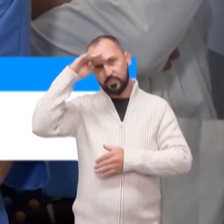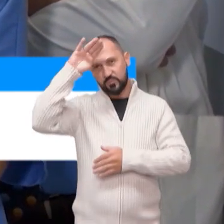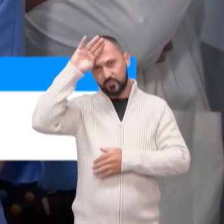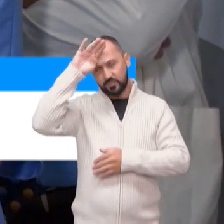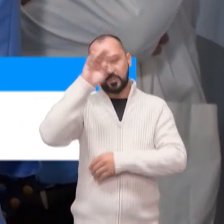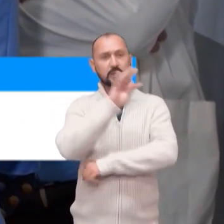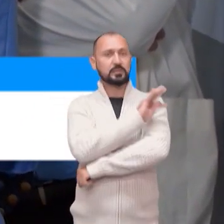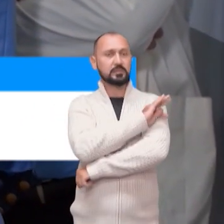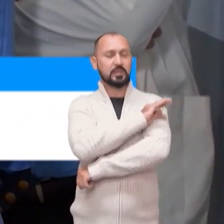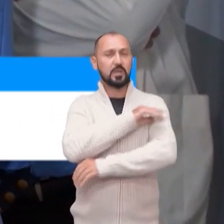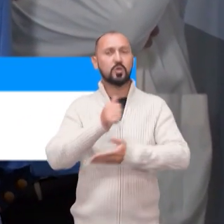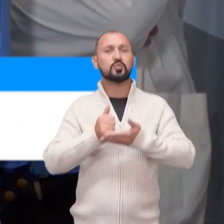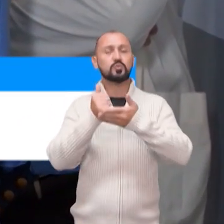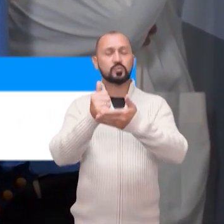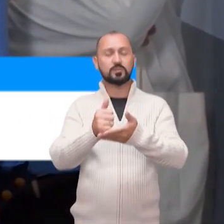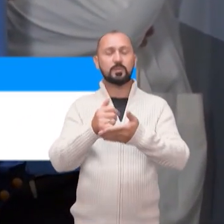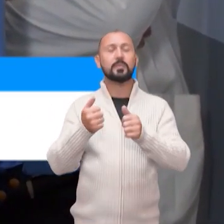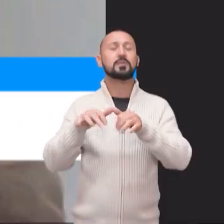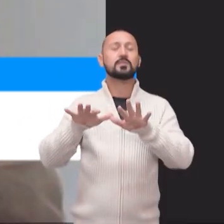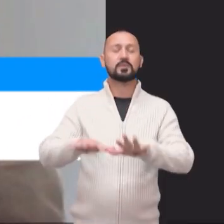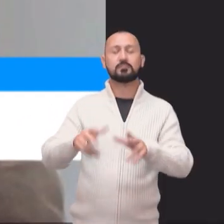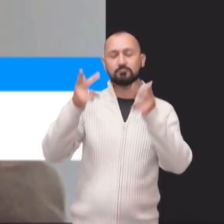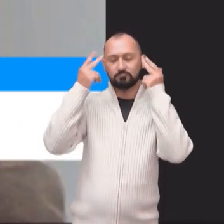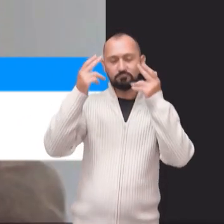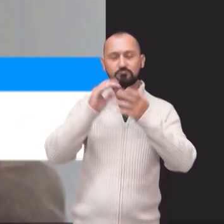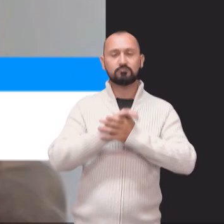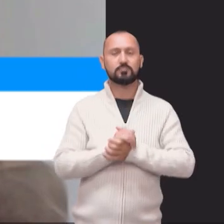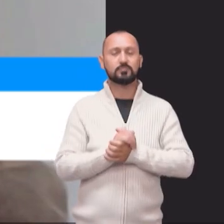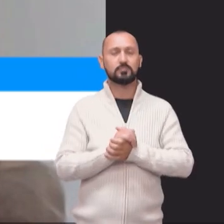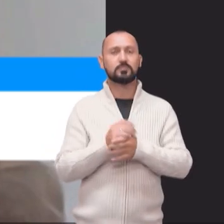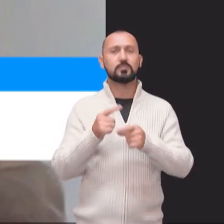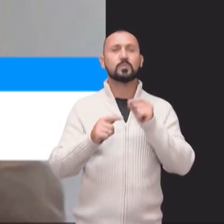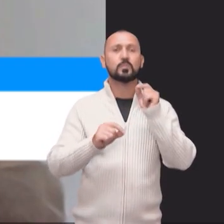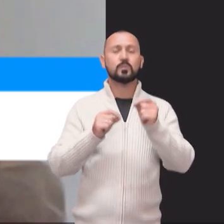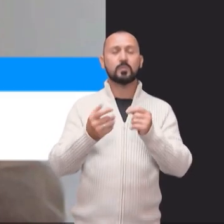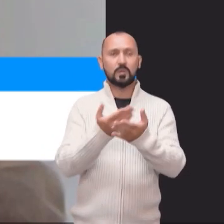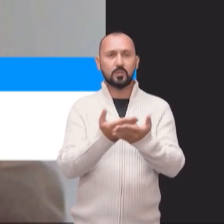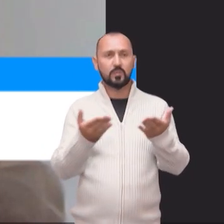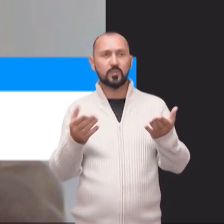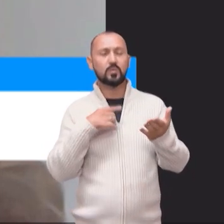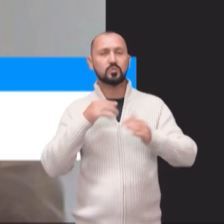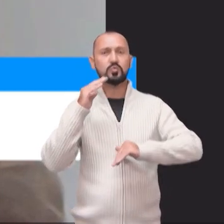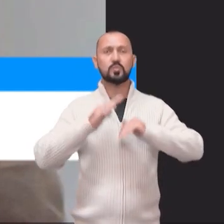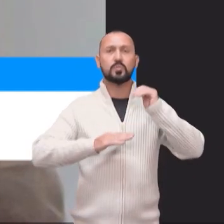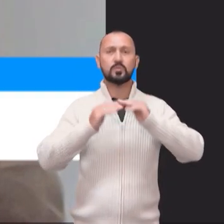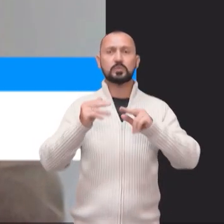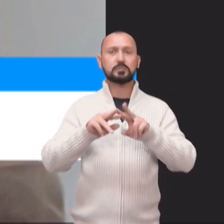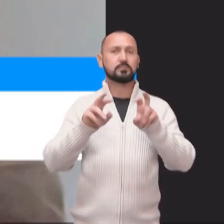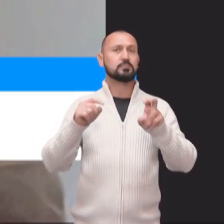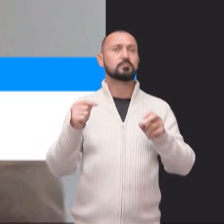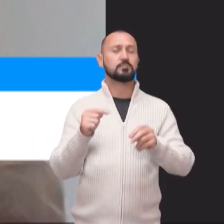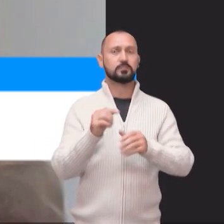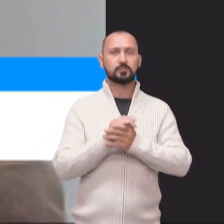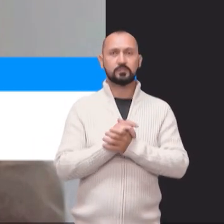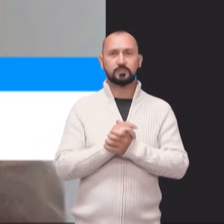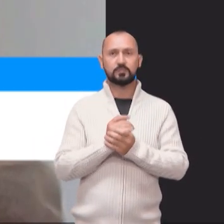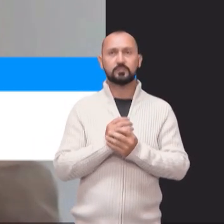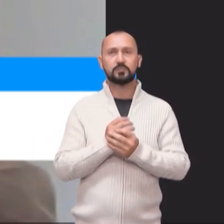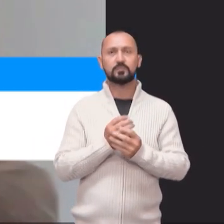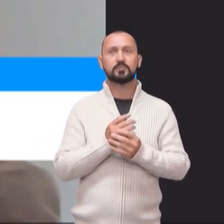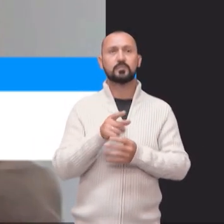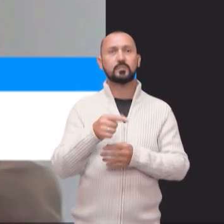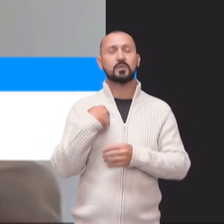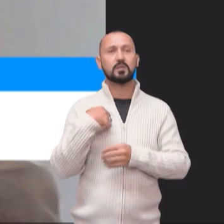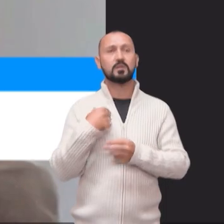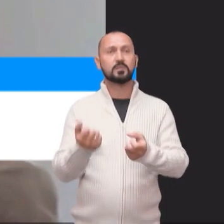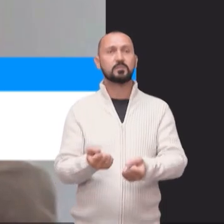enfermeiros, técnicos e auxiliares de enfermagem. Eu, inclusive, conversei com vários profissionais dessa área e eles